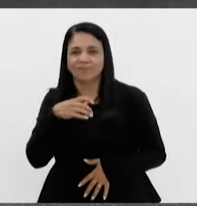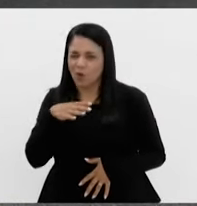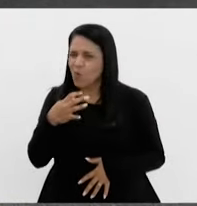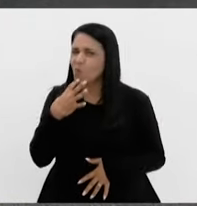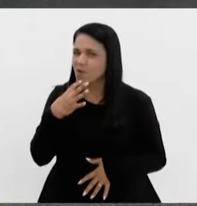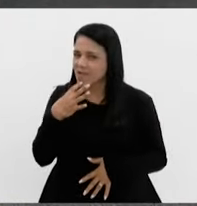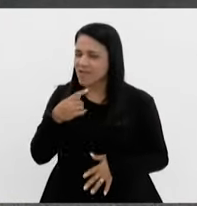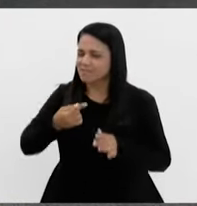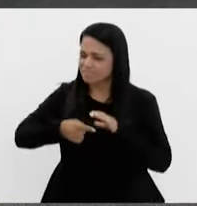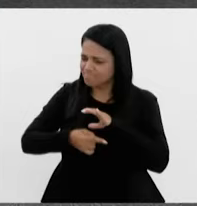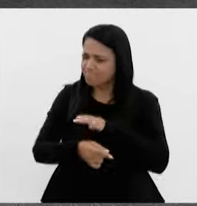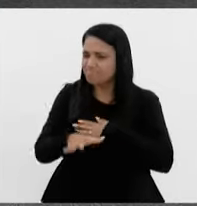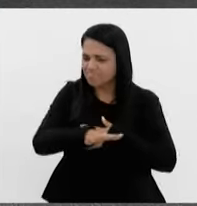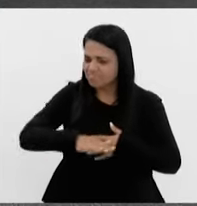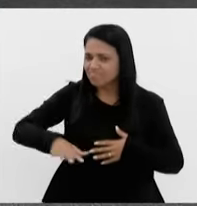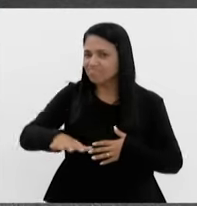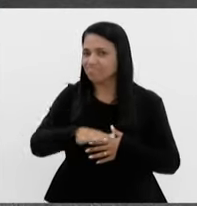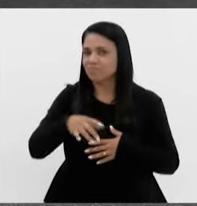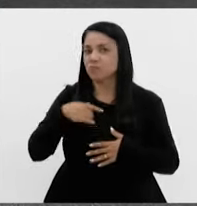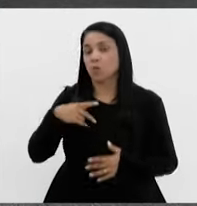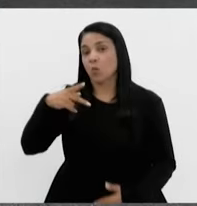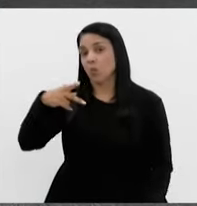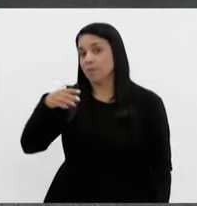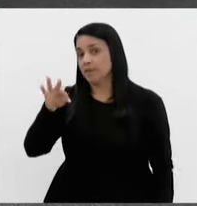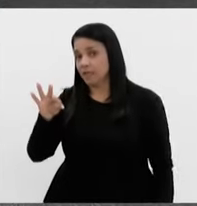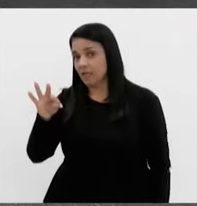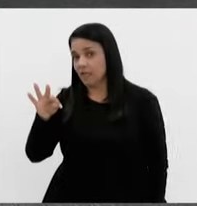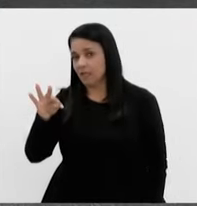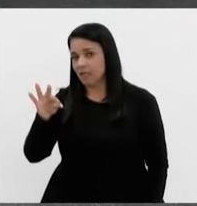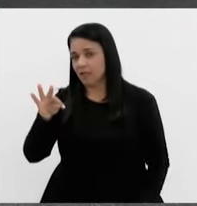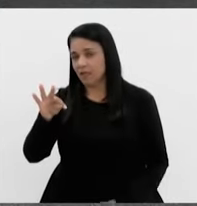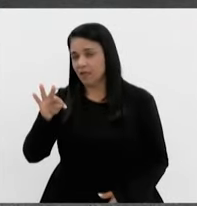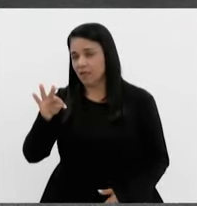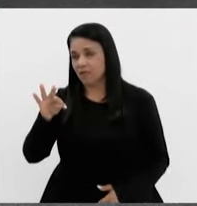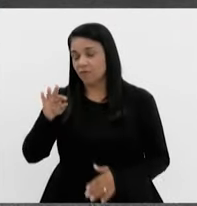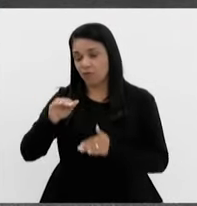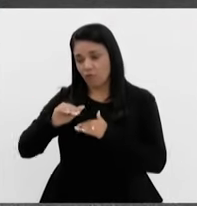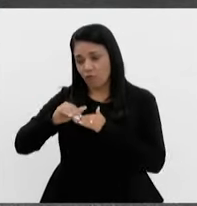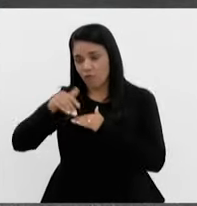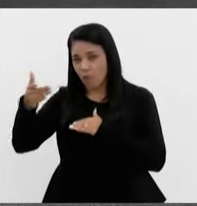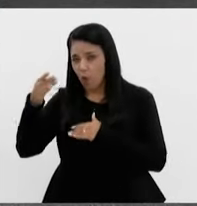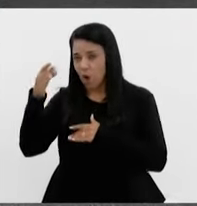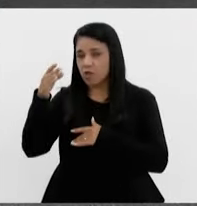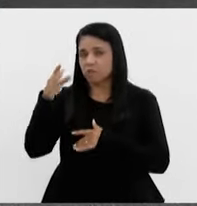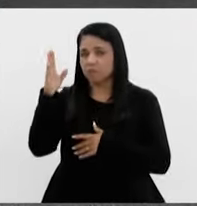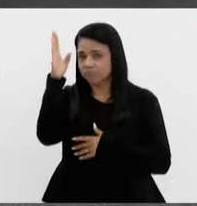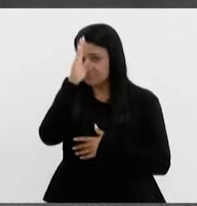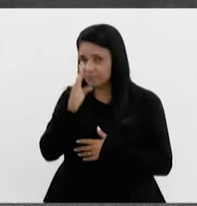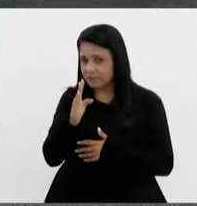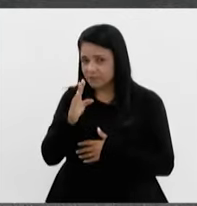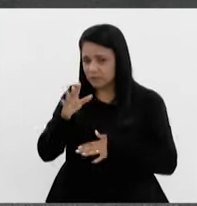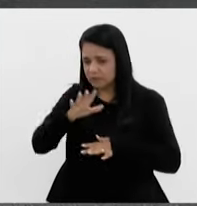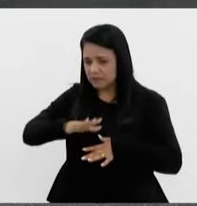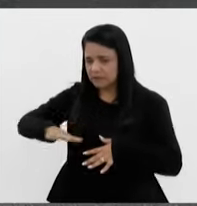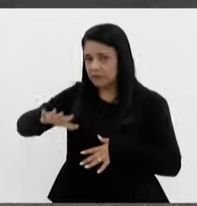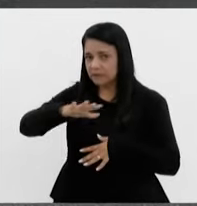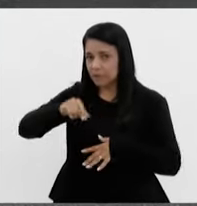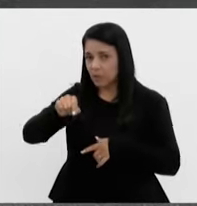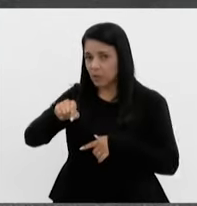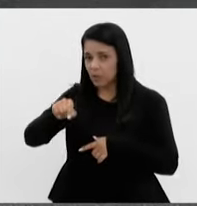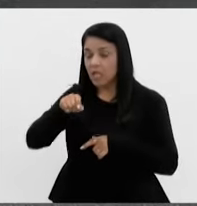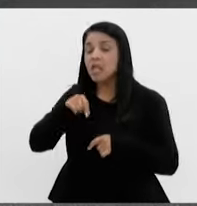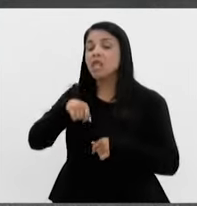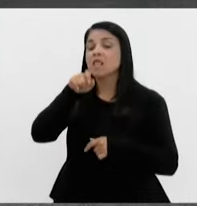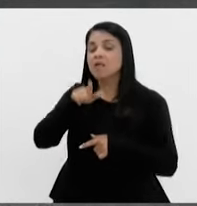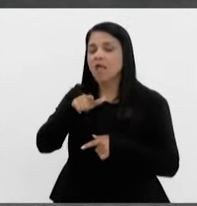região o PT ficou fora do cenário Nacional político e quem sustentou os tentáculos